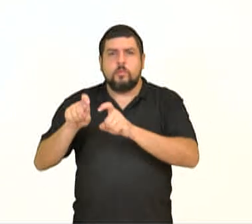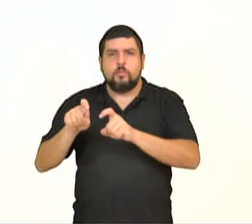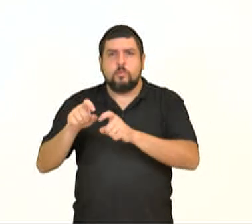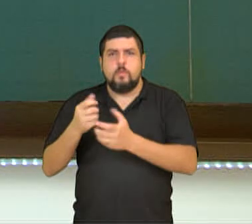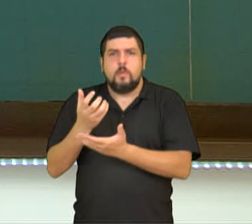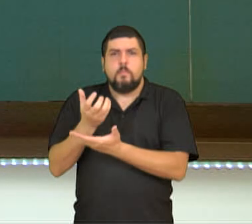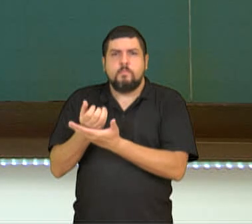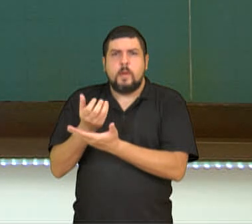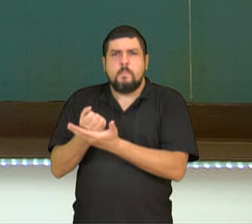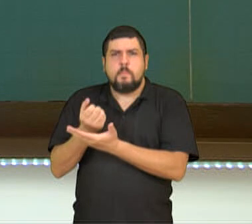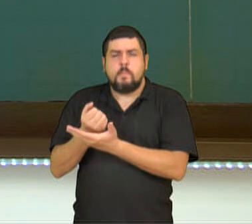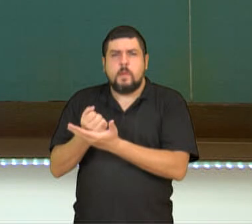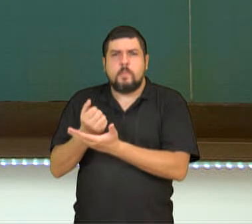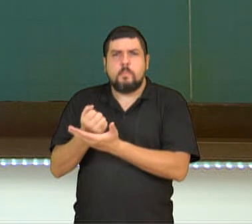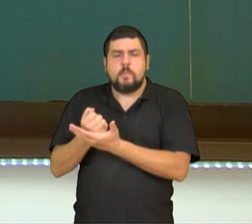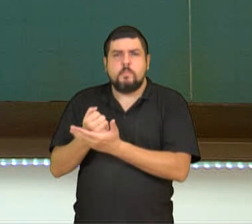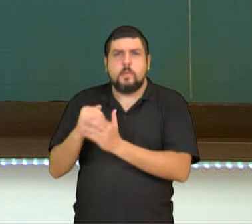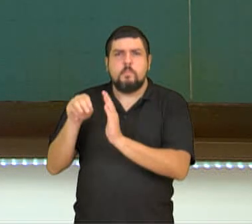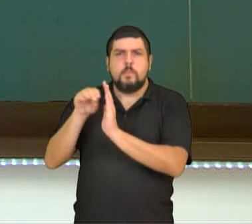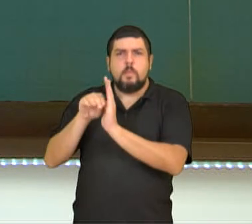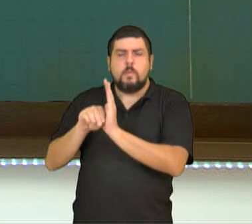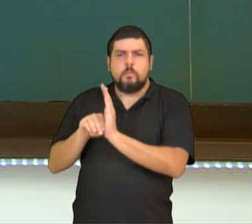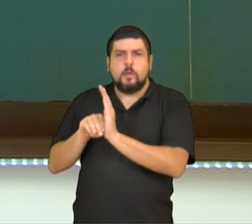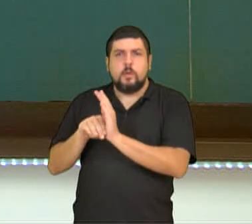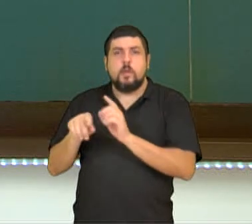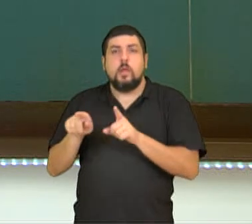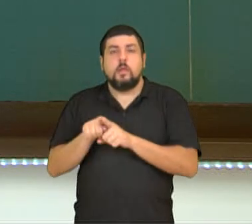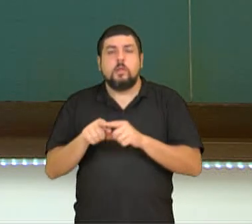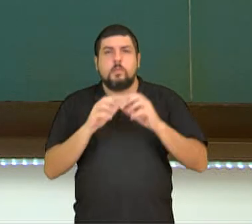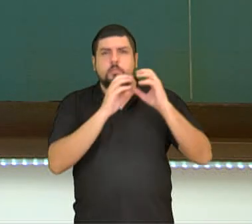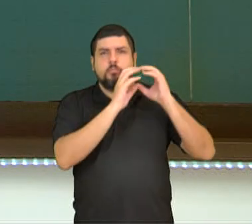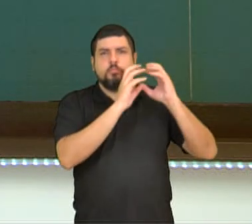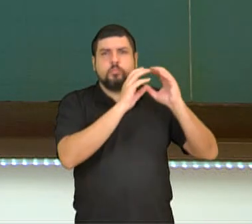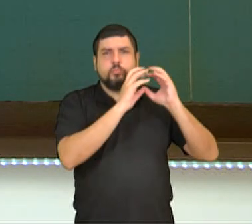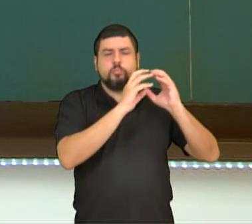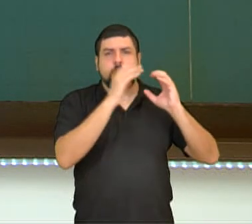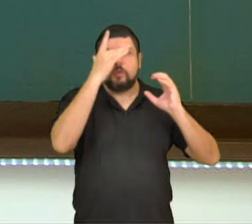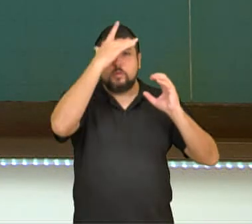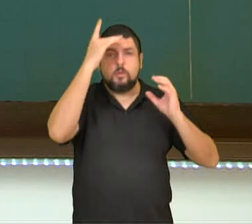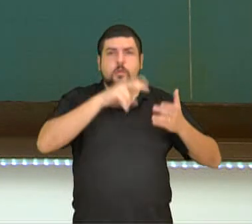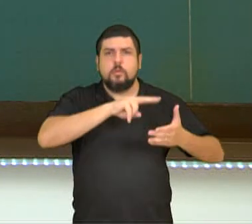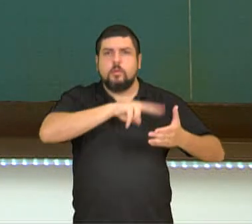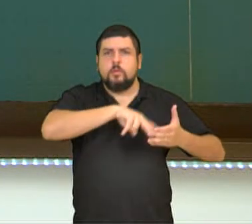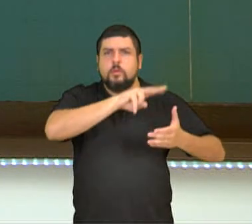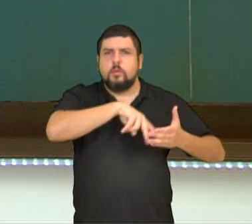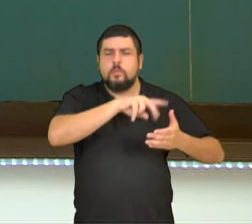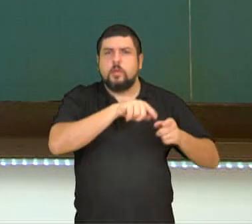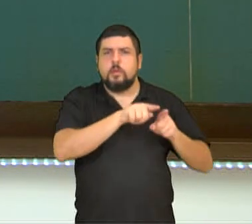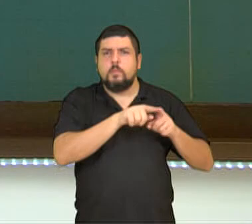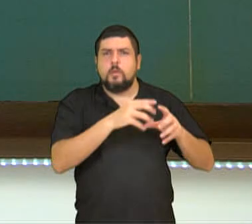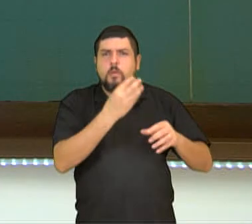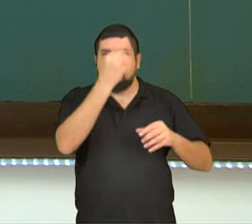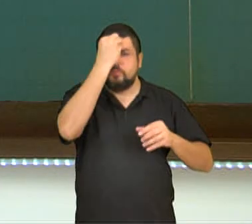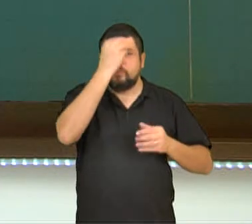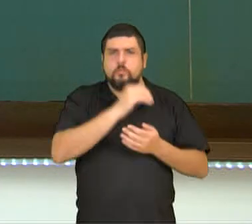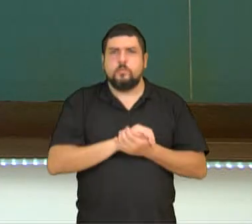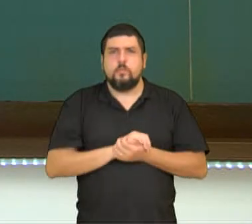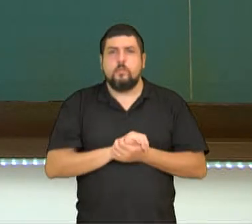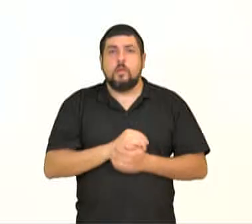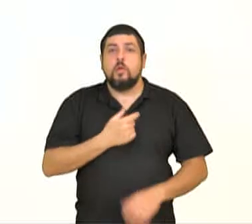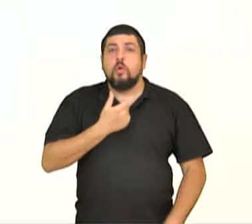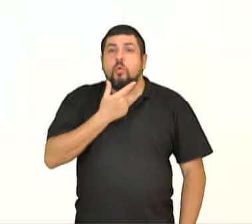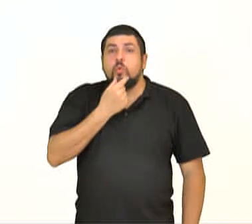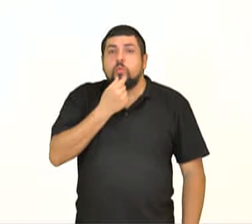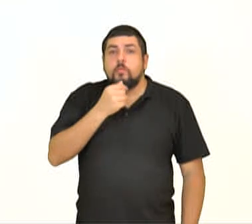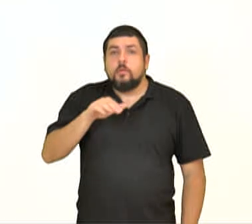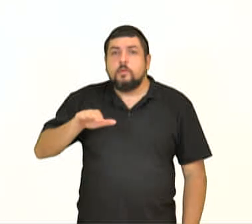há uma ruptura de expectativa não somente do personagem que está ali, do garotinho que olha para ela um tanto espantado,